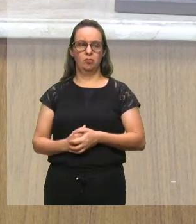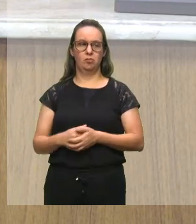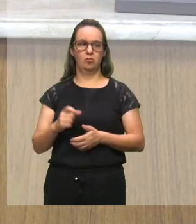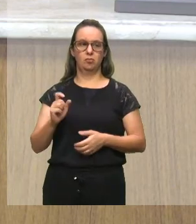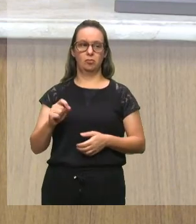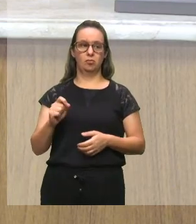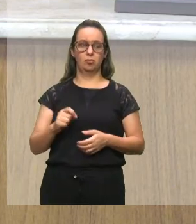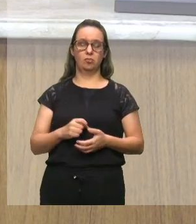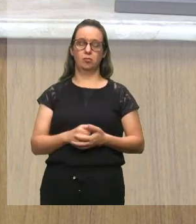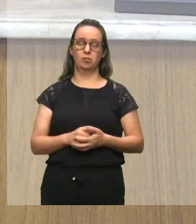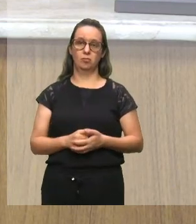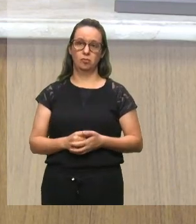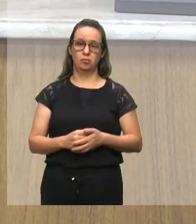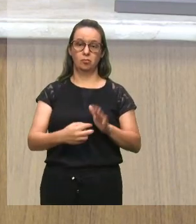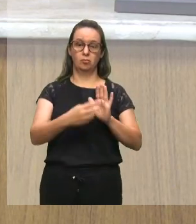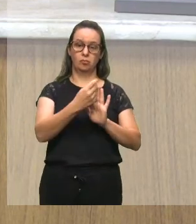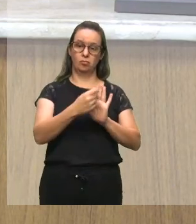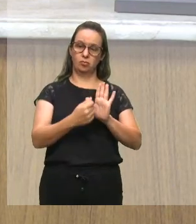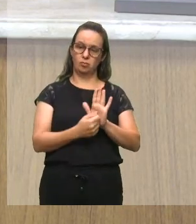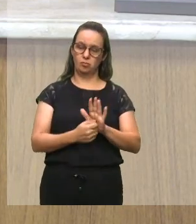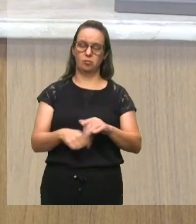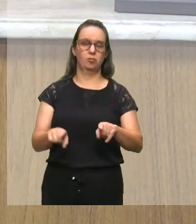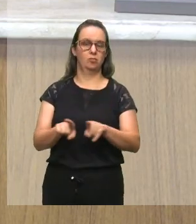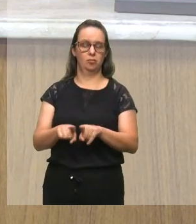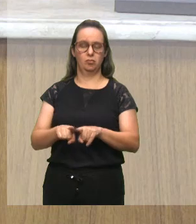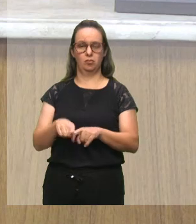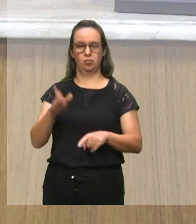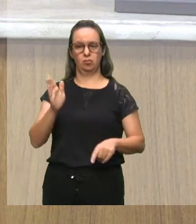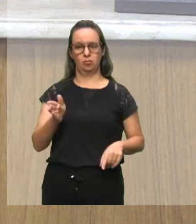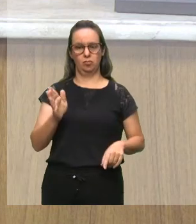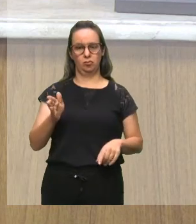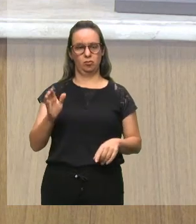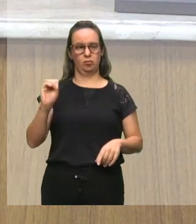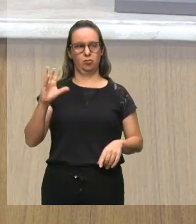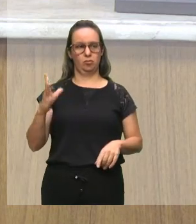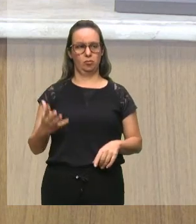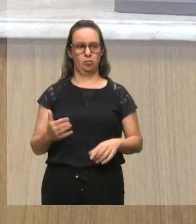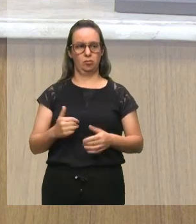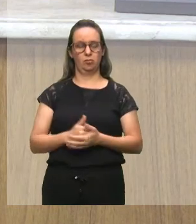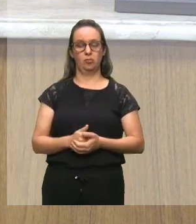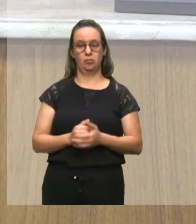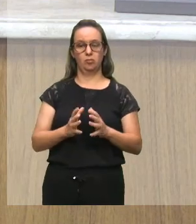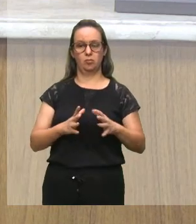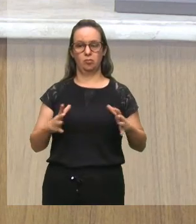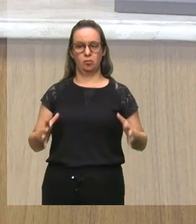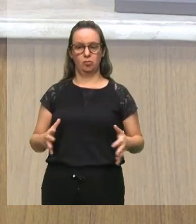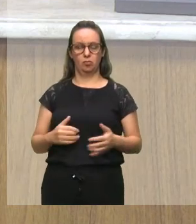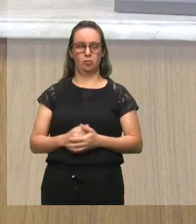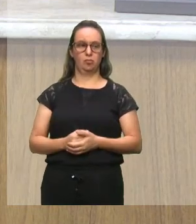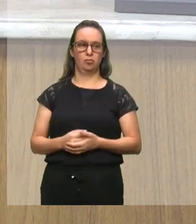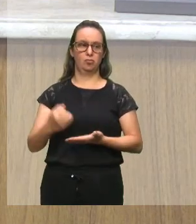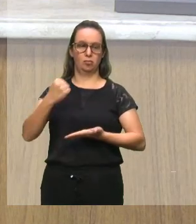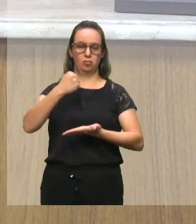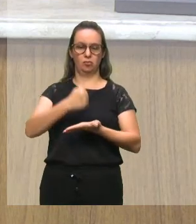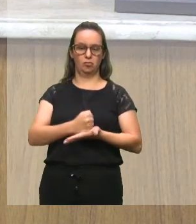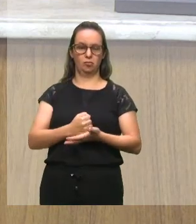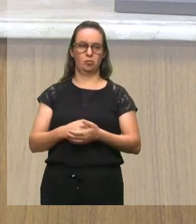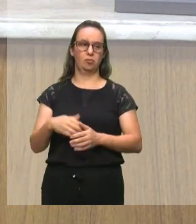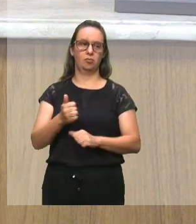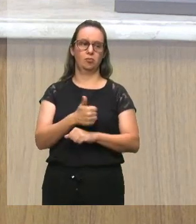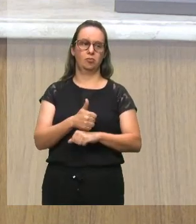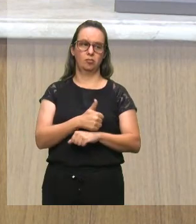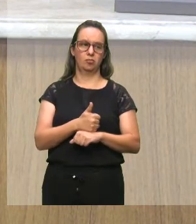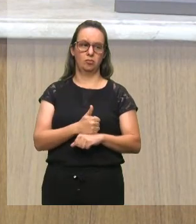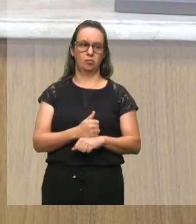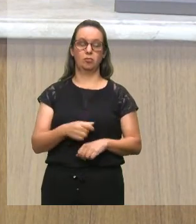sendo feito e o aumento da contratação de profissionais. Tá? Então, a decisão de que forma o